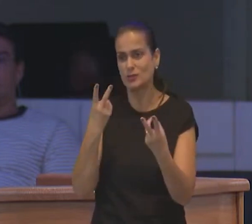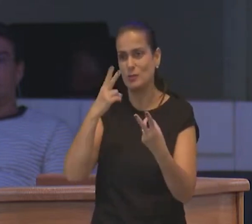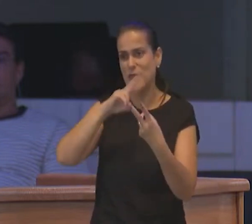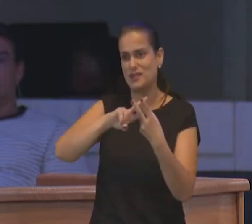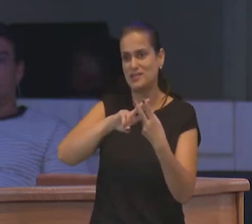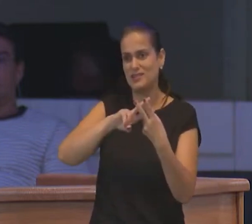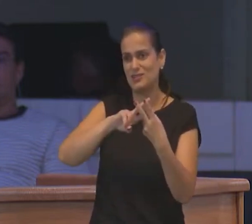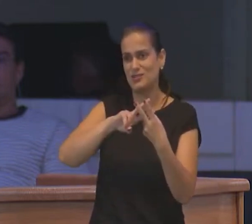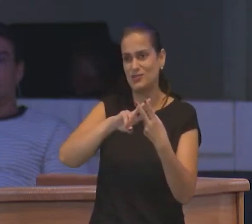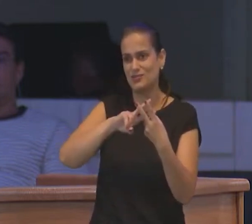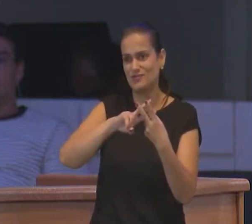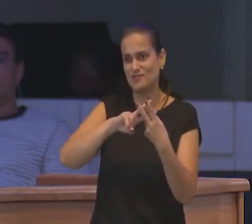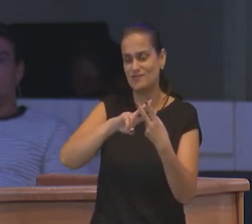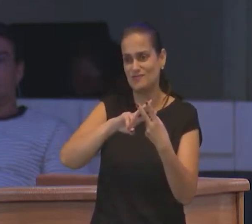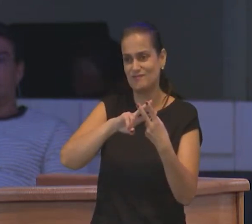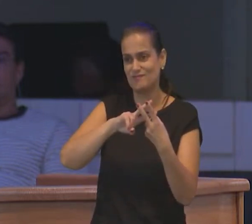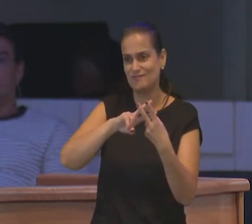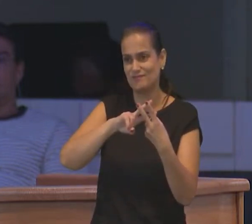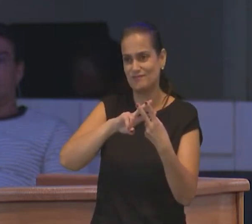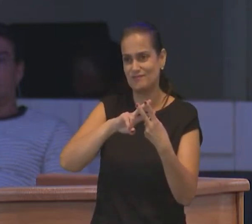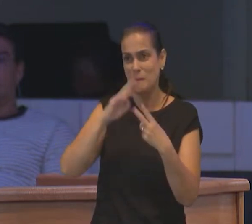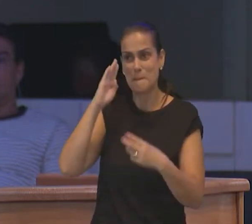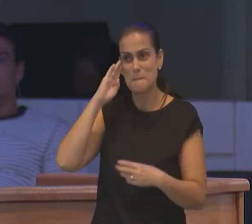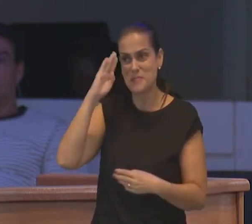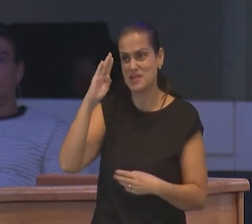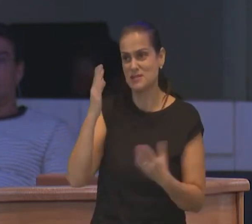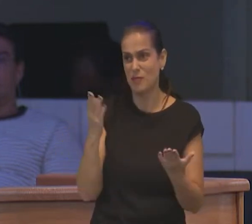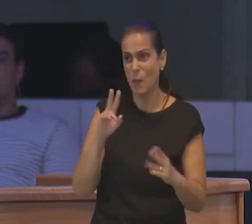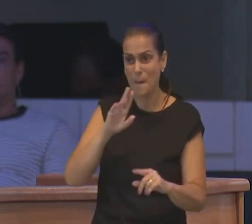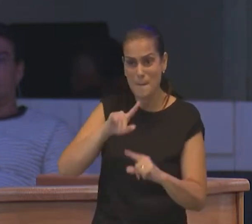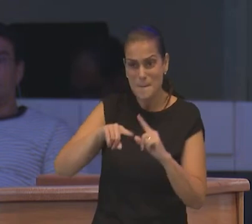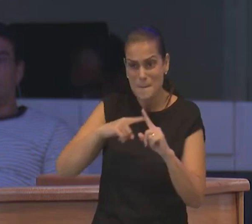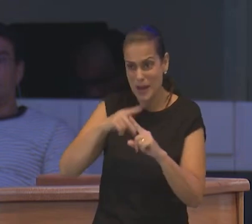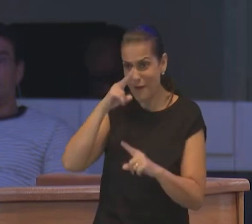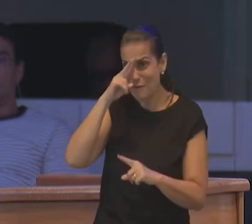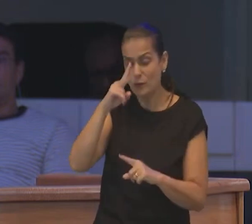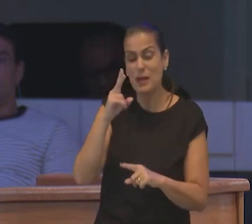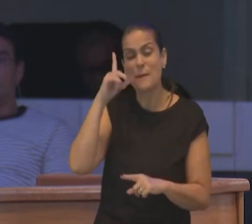a mais perto é mar, aí fica mais difícil para fugir.